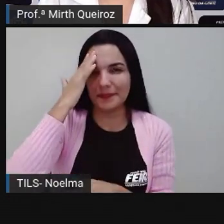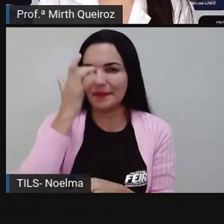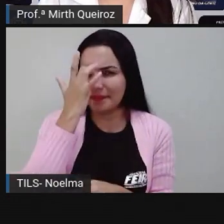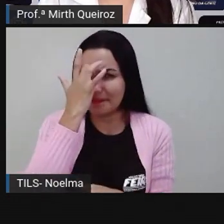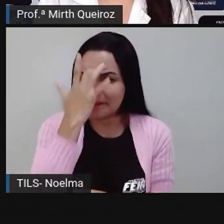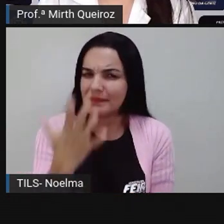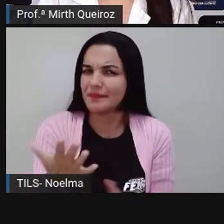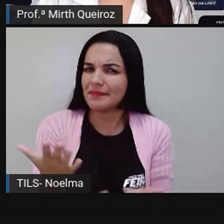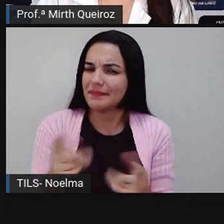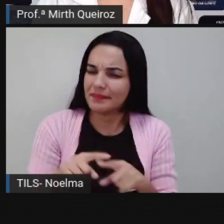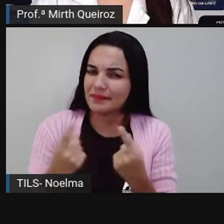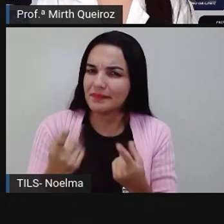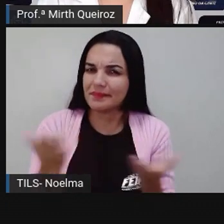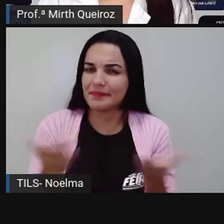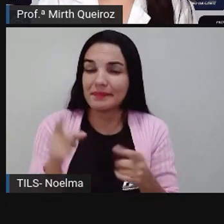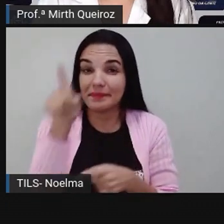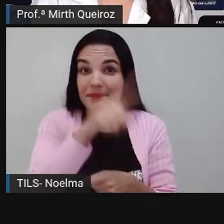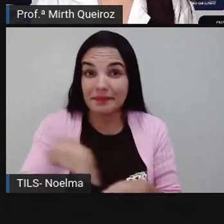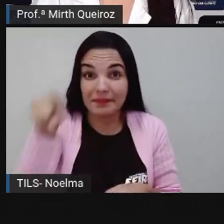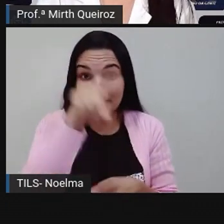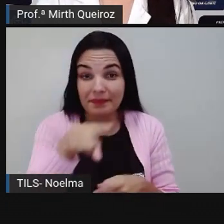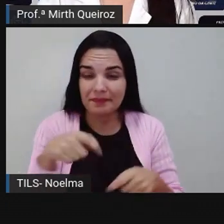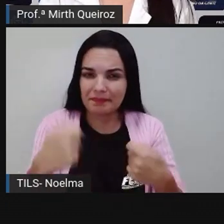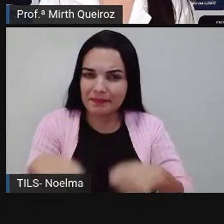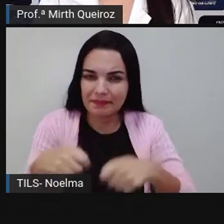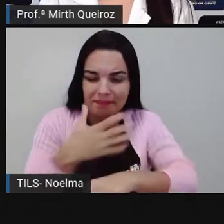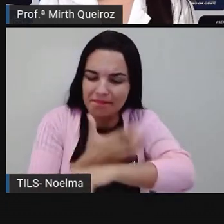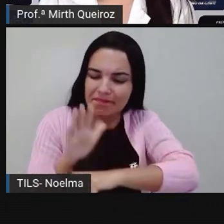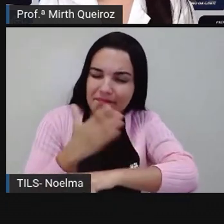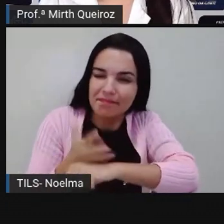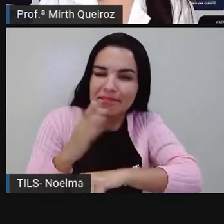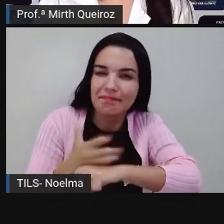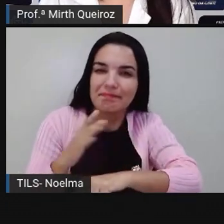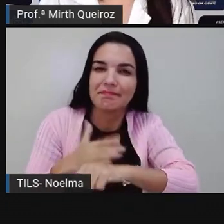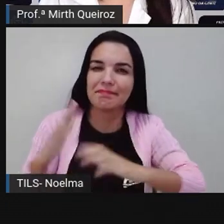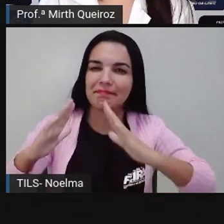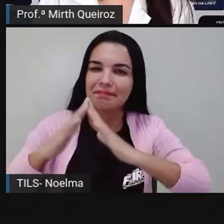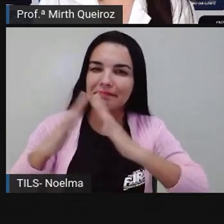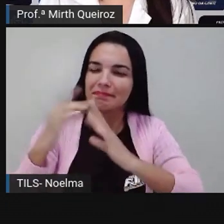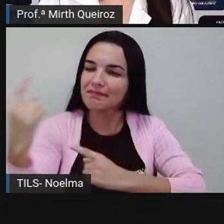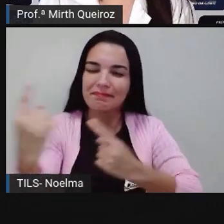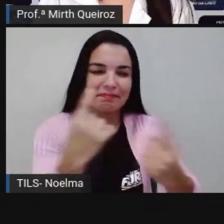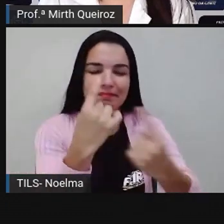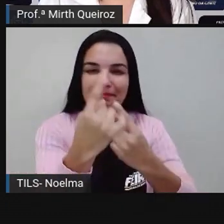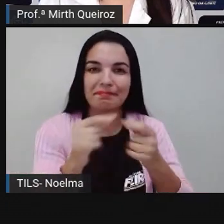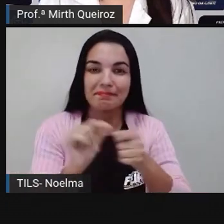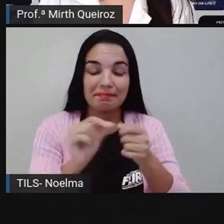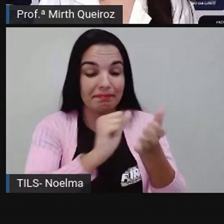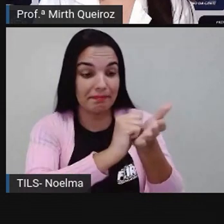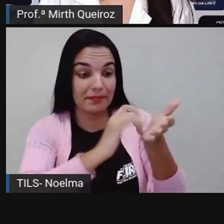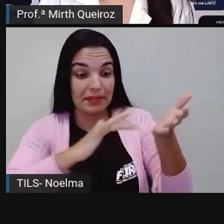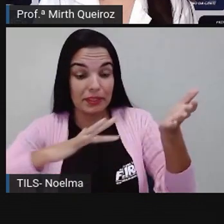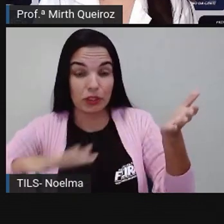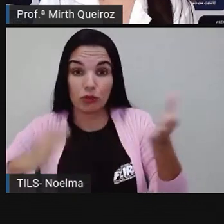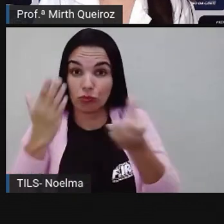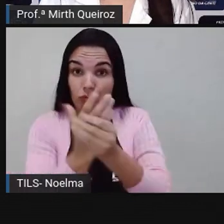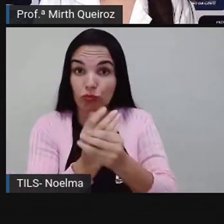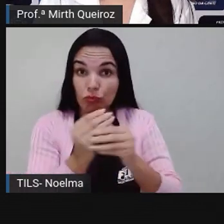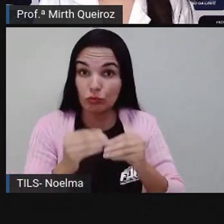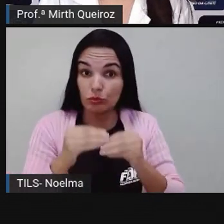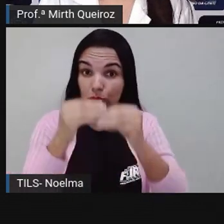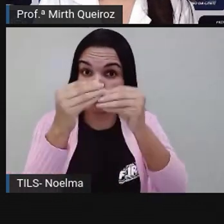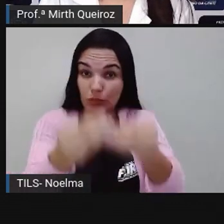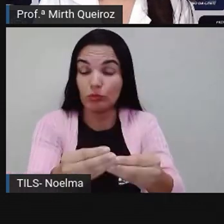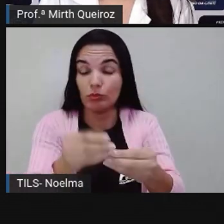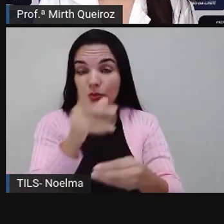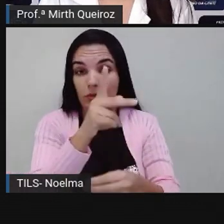fácil fazer isso? Agora eu quero que vocês pratiquem aí da casa de vocês através das atividades que os professores aí encaminharam